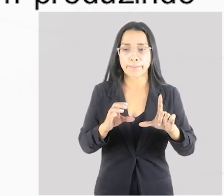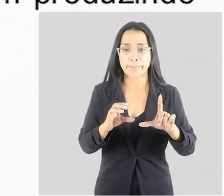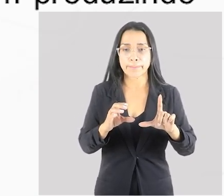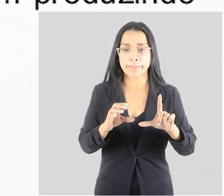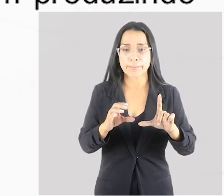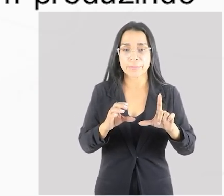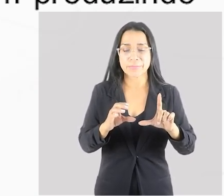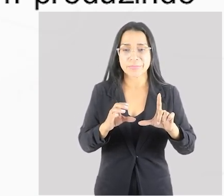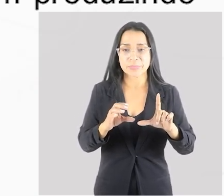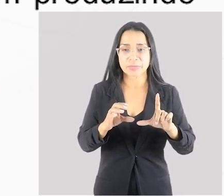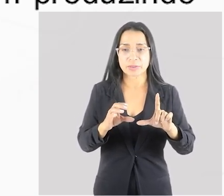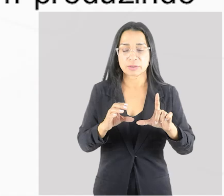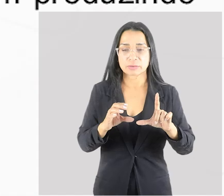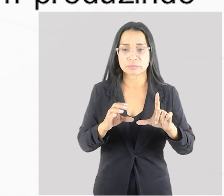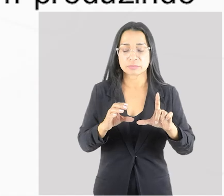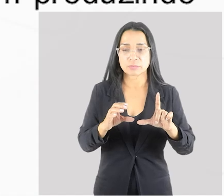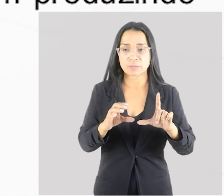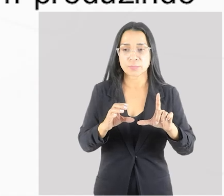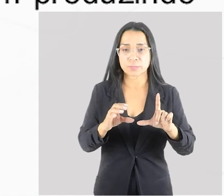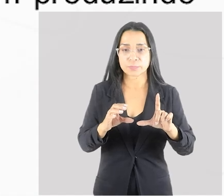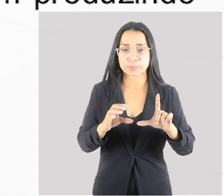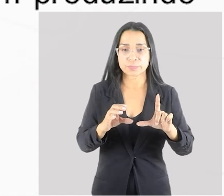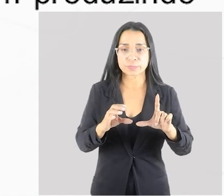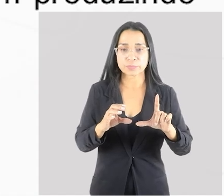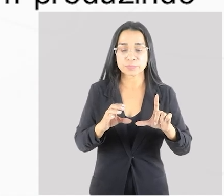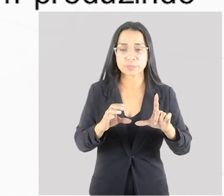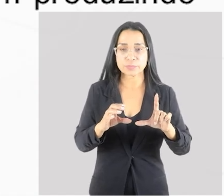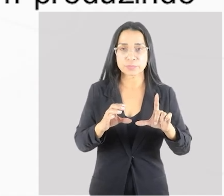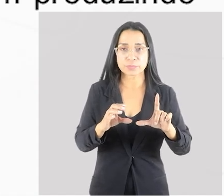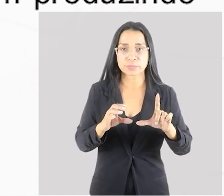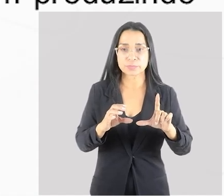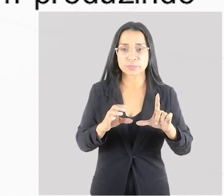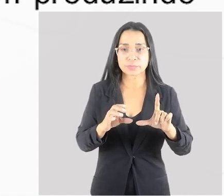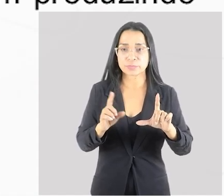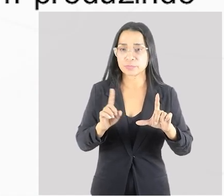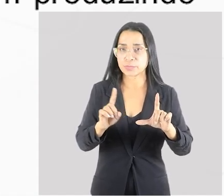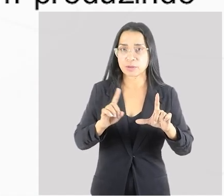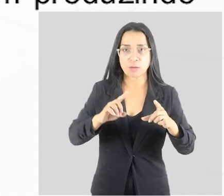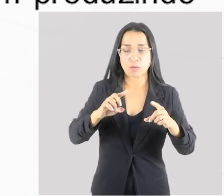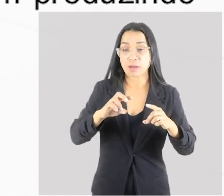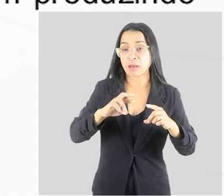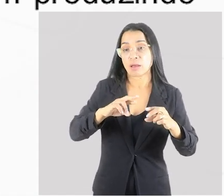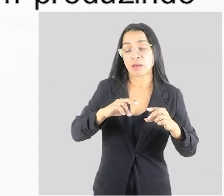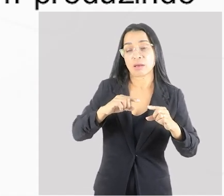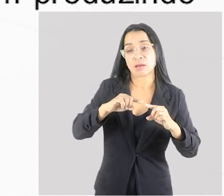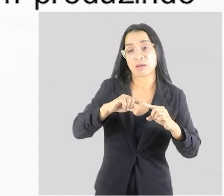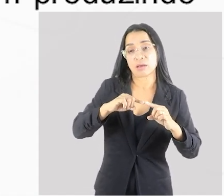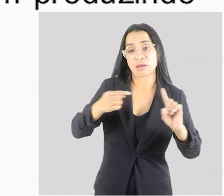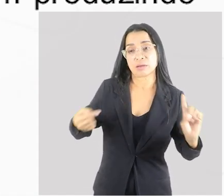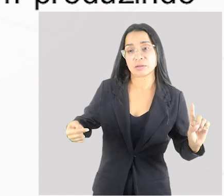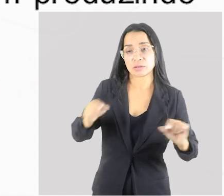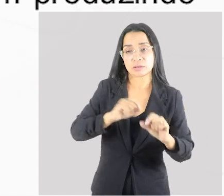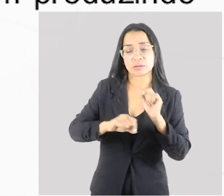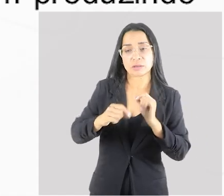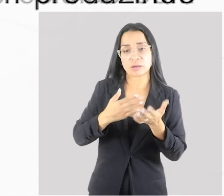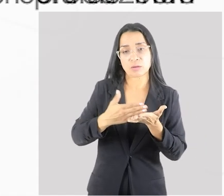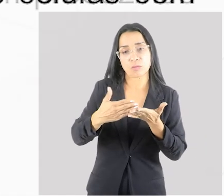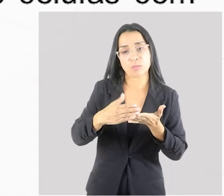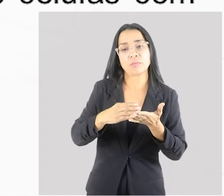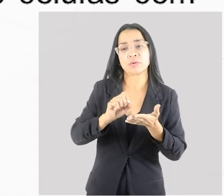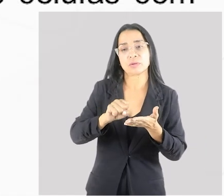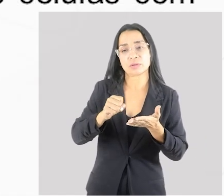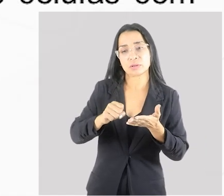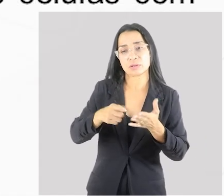do camundongo e elas se expressaram produzindo as proteínas fluorescentes. Não é RNA, tá? A gente começa antes um pouco, que é no